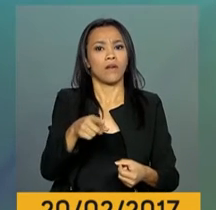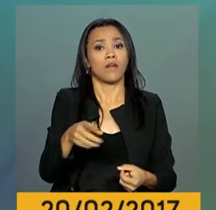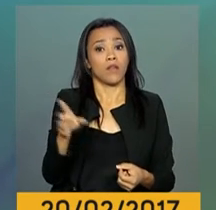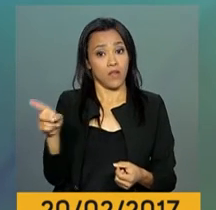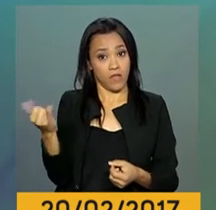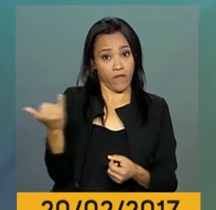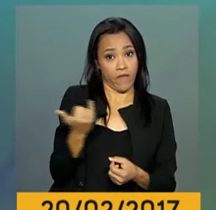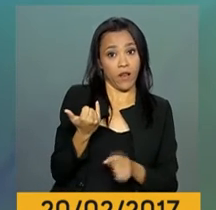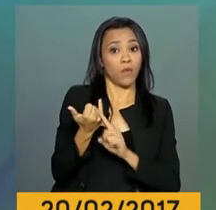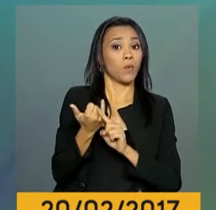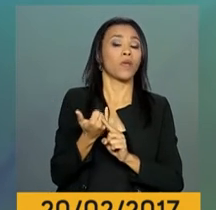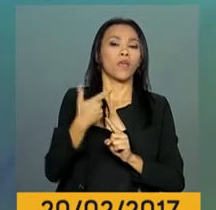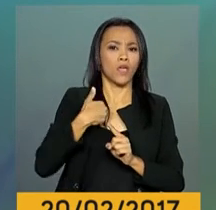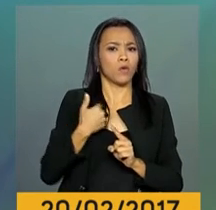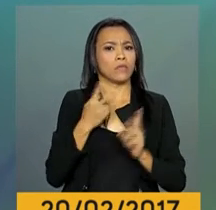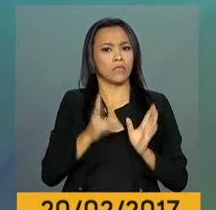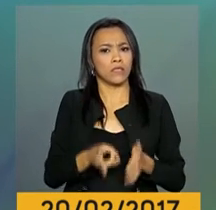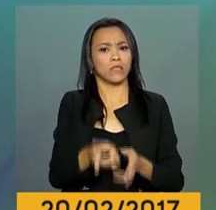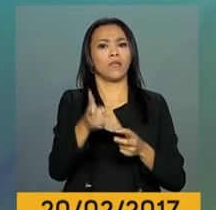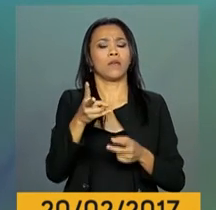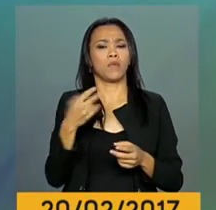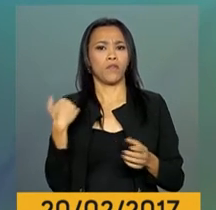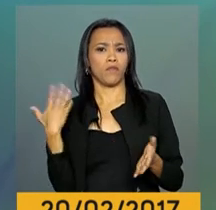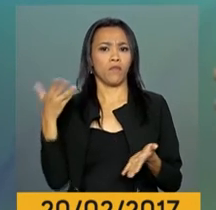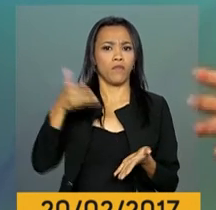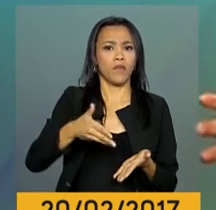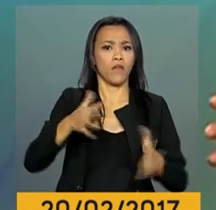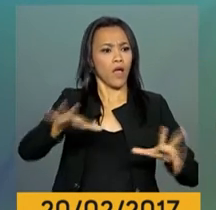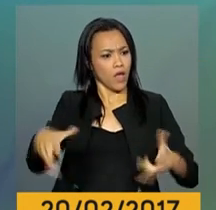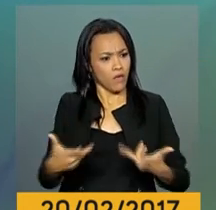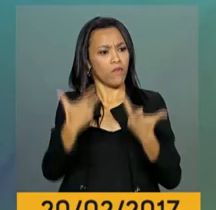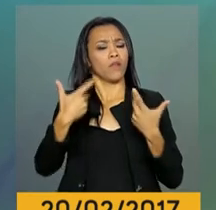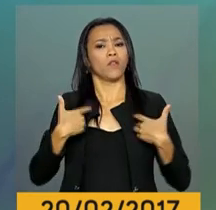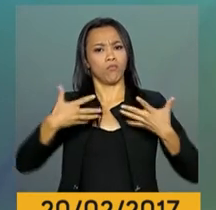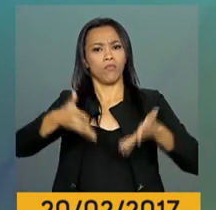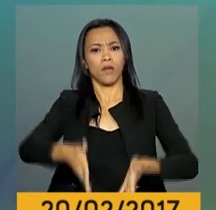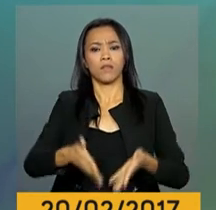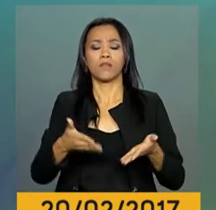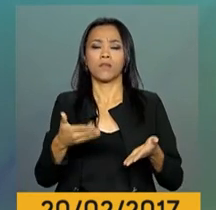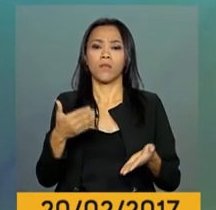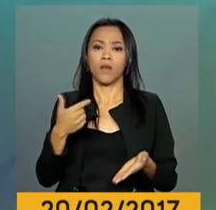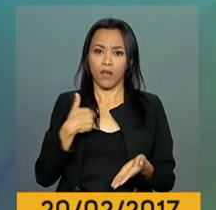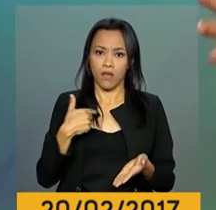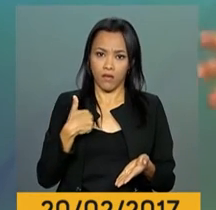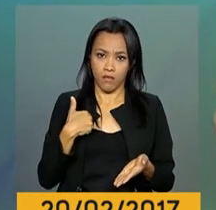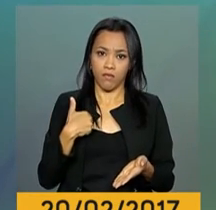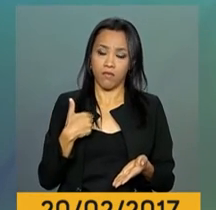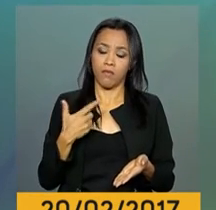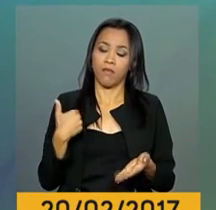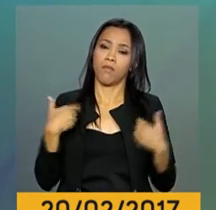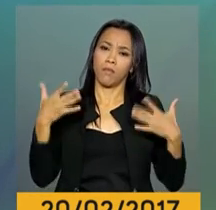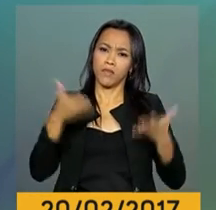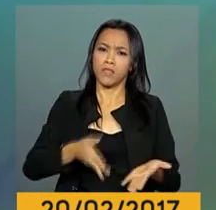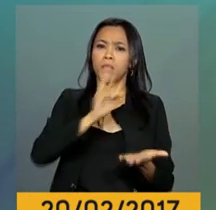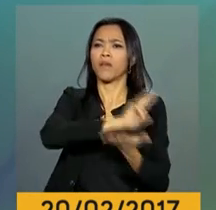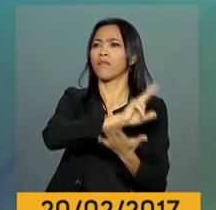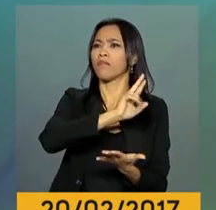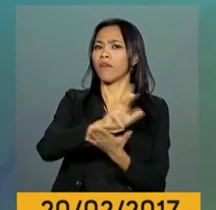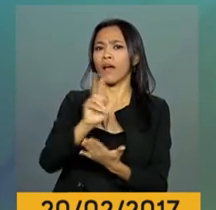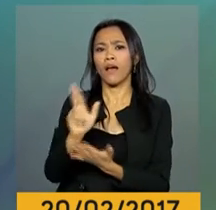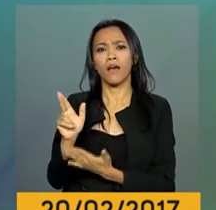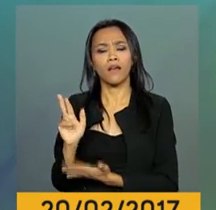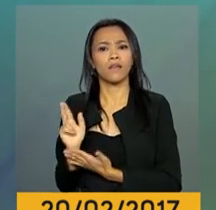muita frequência que eu compareço a muitos eventos. E, de fato, compareço. Tenho estado em vários momentos